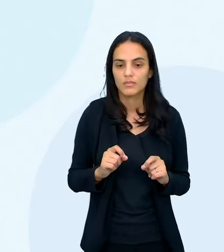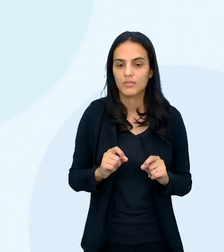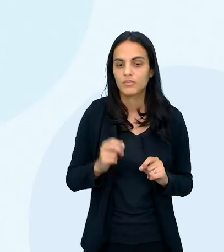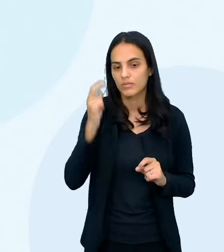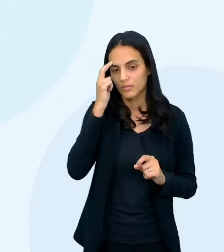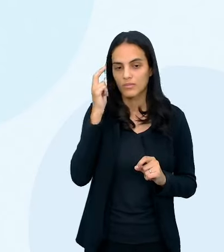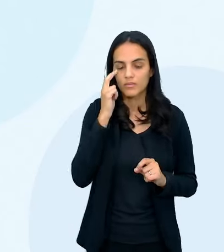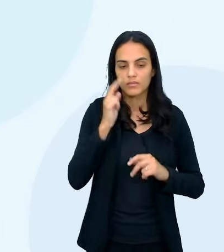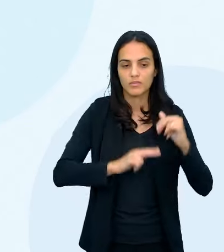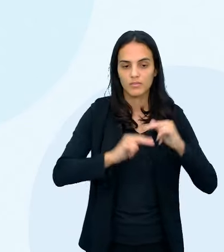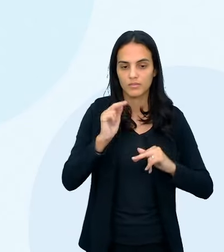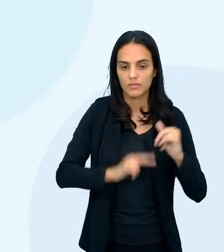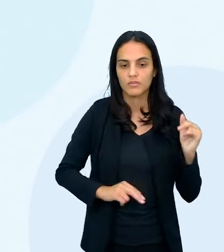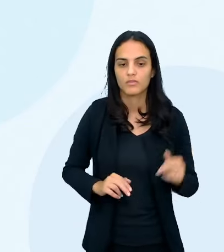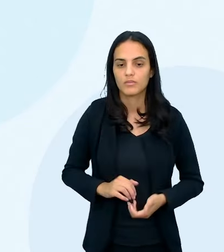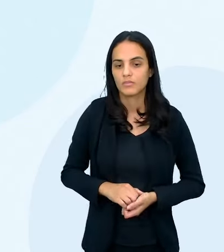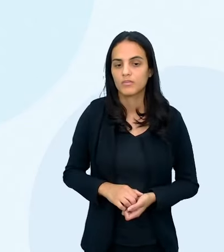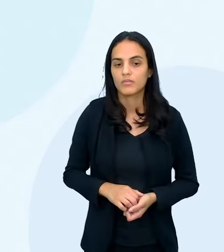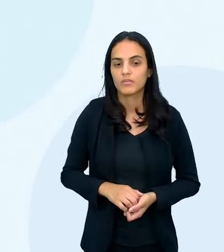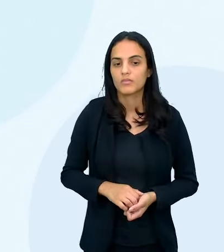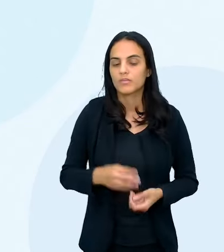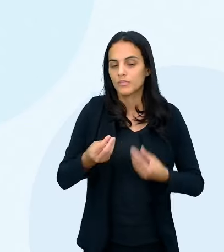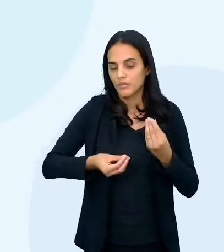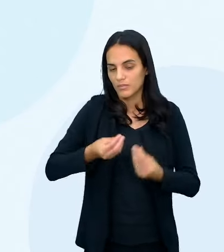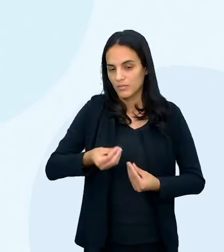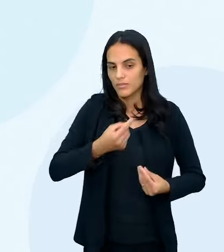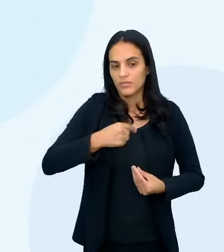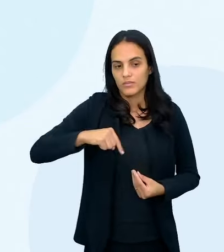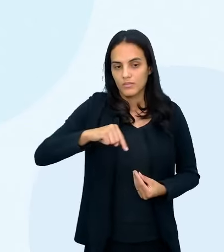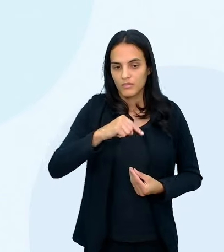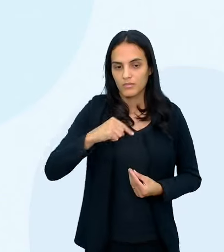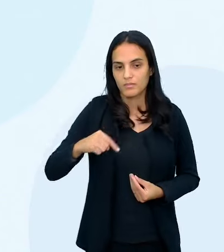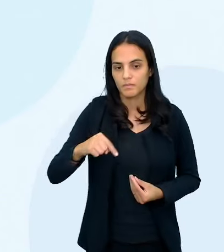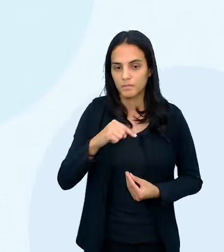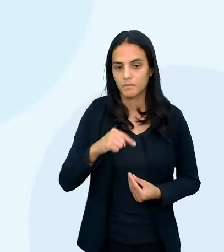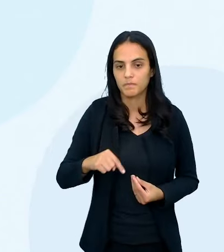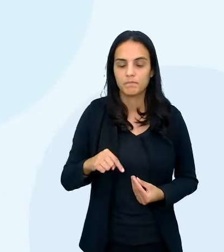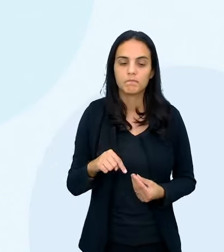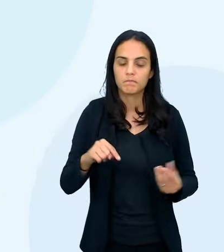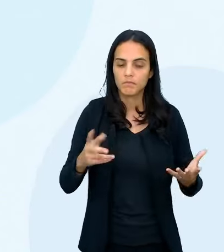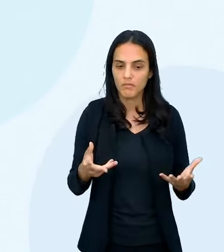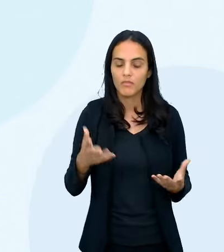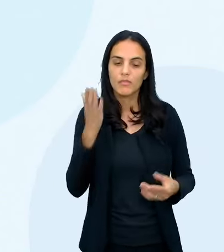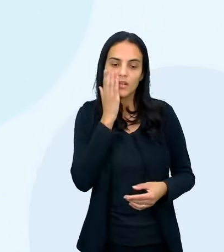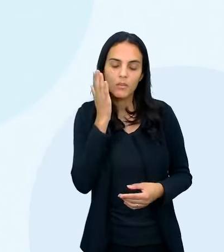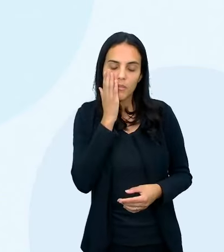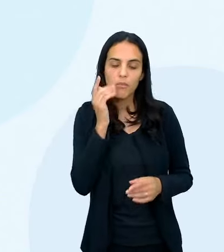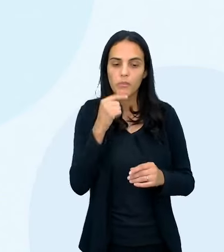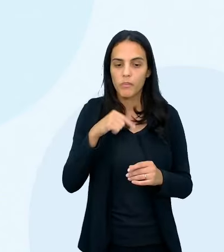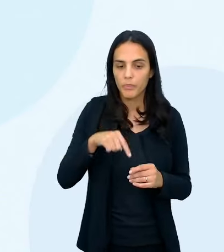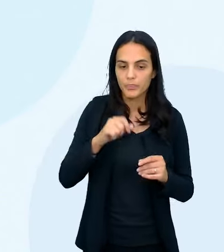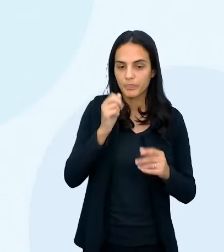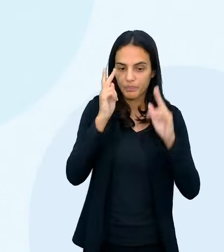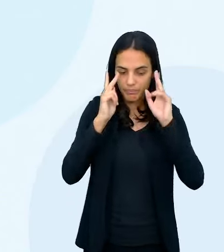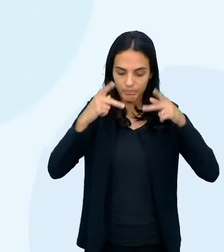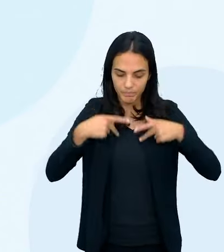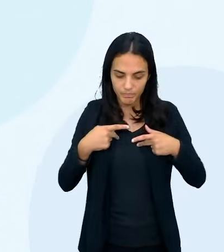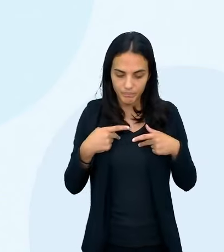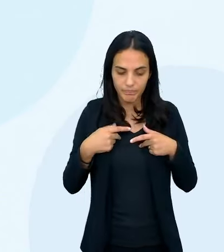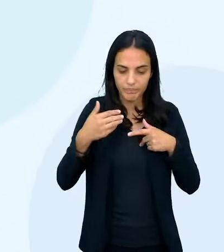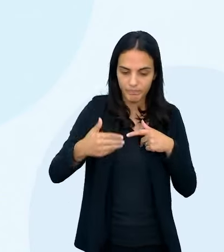cultura material, né? Como é que a gente lida, né, com aquilo que o ser humano deixou